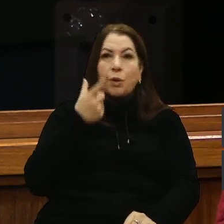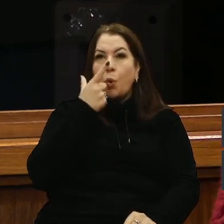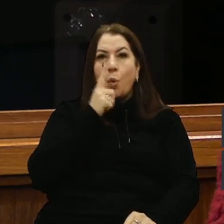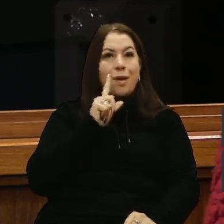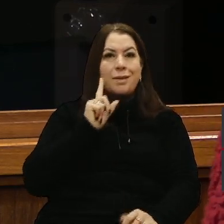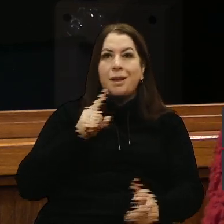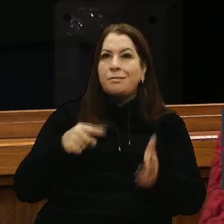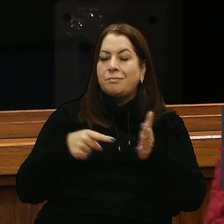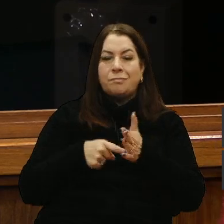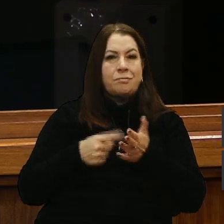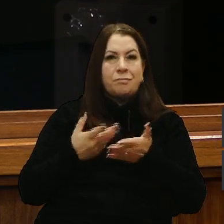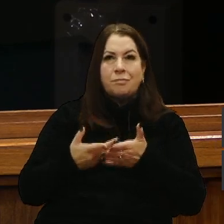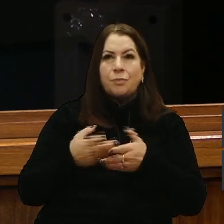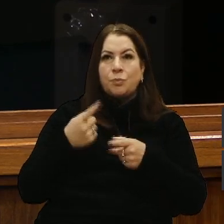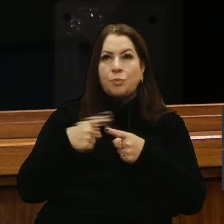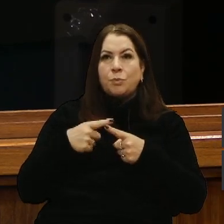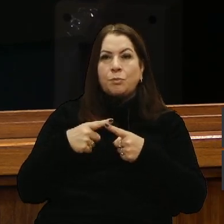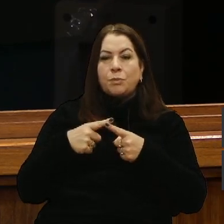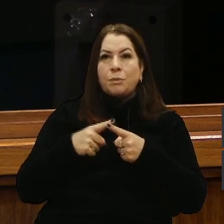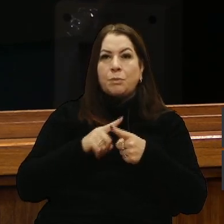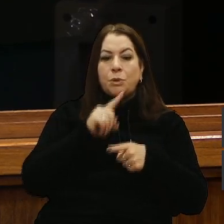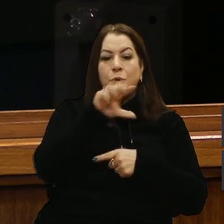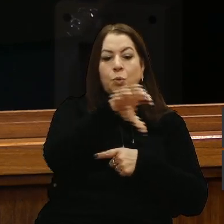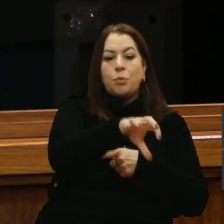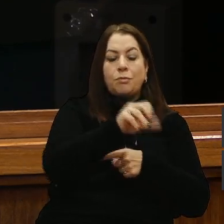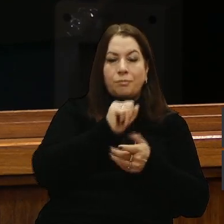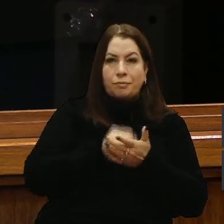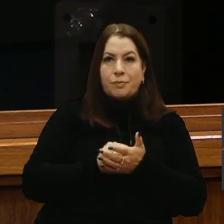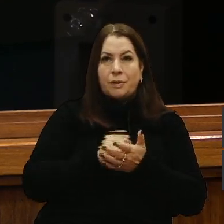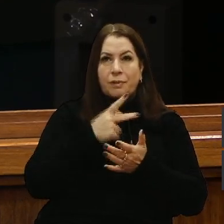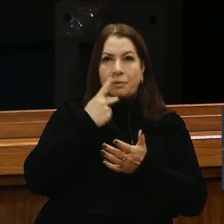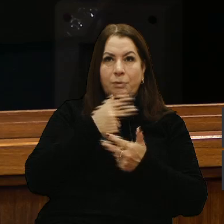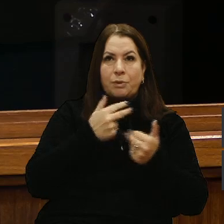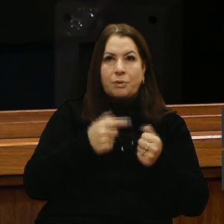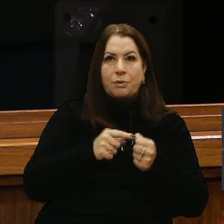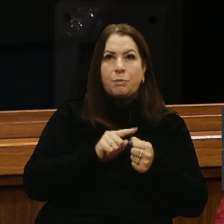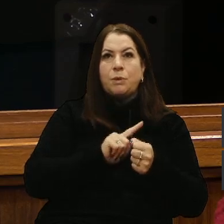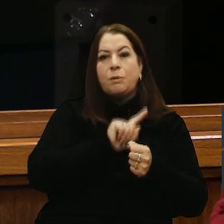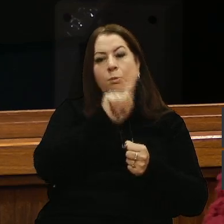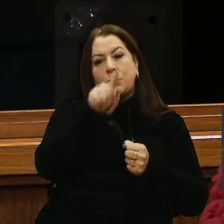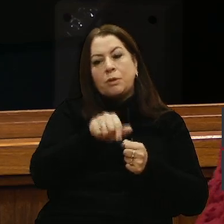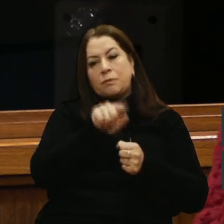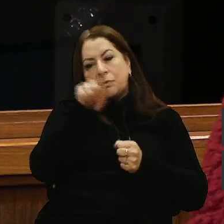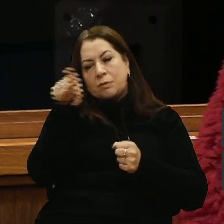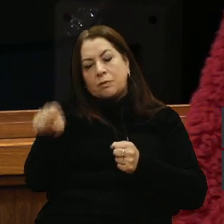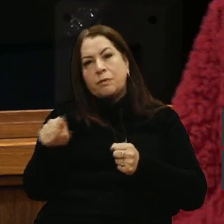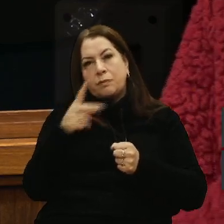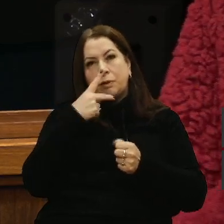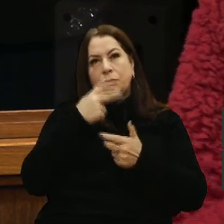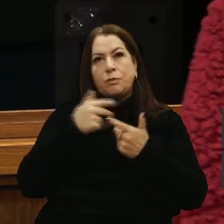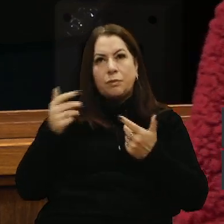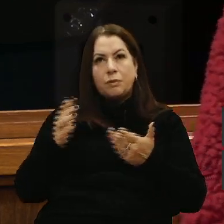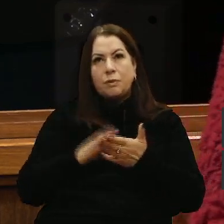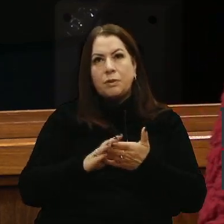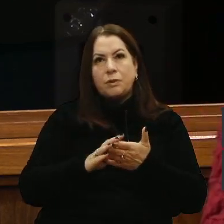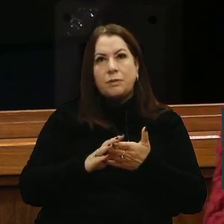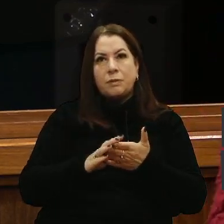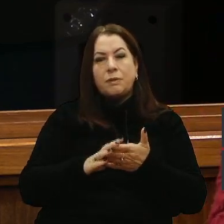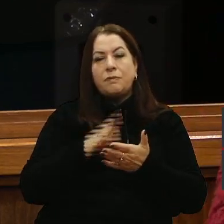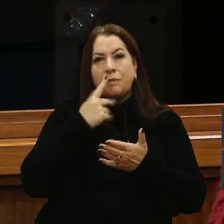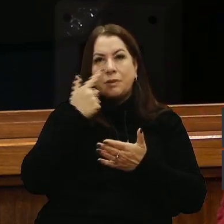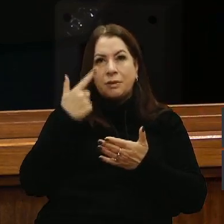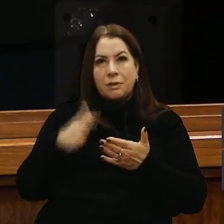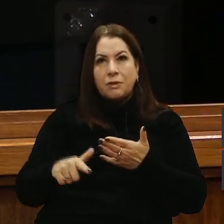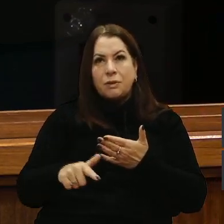conseguem denunciar porque elas têm que ir num lugar falar uma coisa, aí depois elas vão ter que falar outra, vão ter que